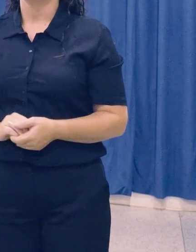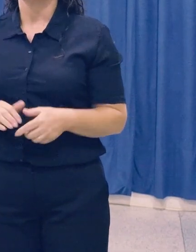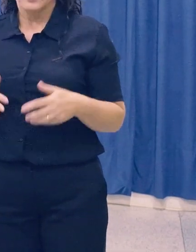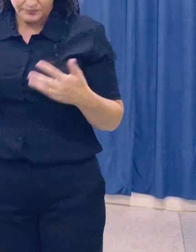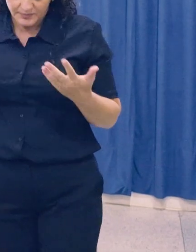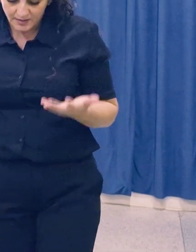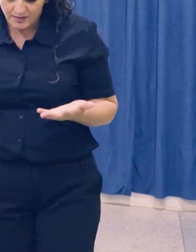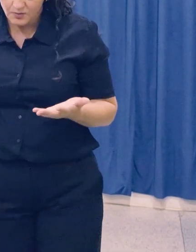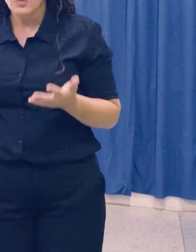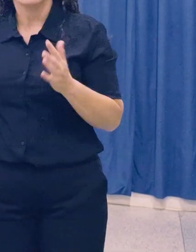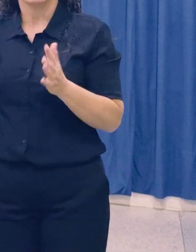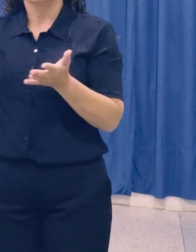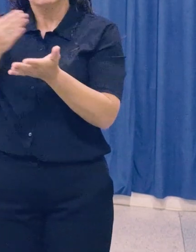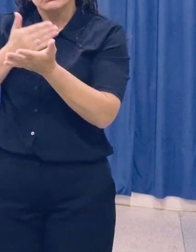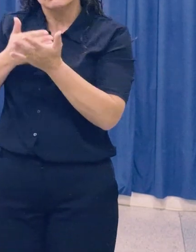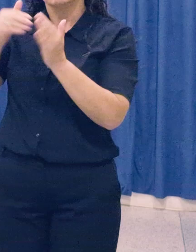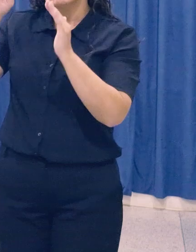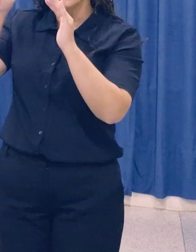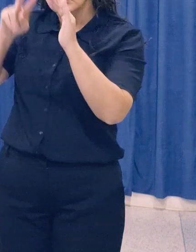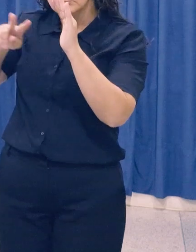Basicamente a gente vai passar pelo e-book.